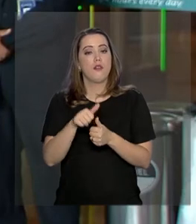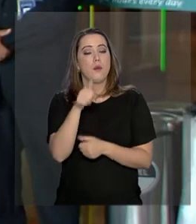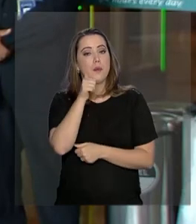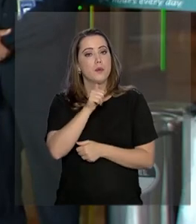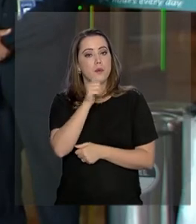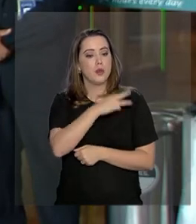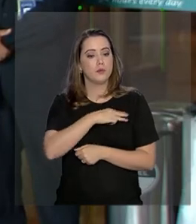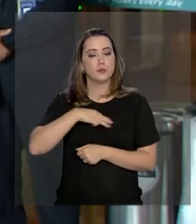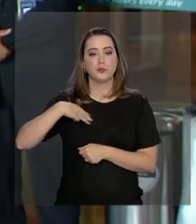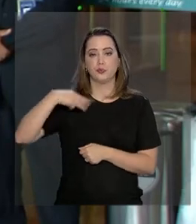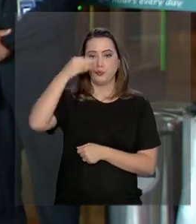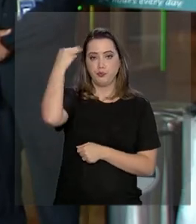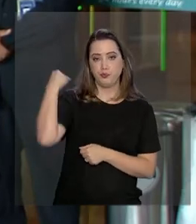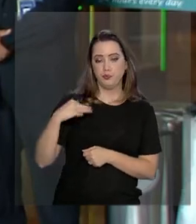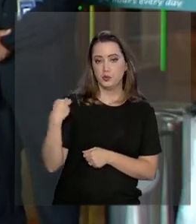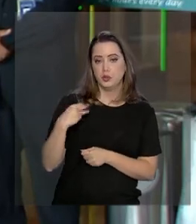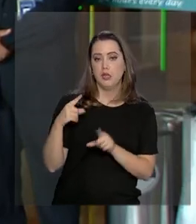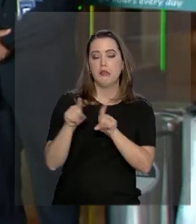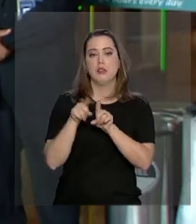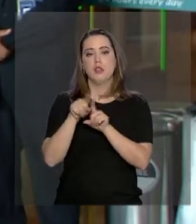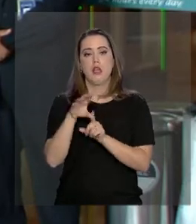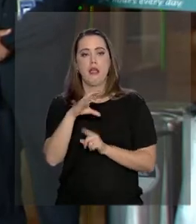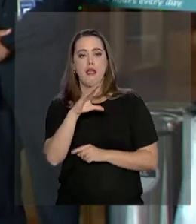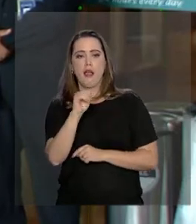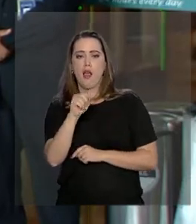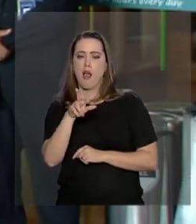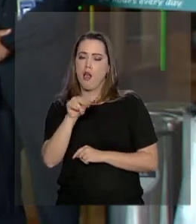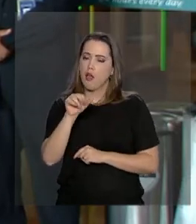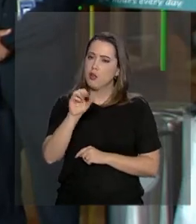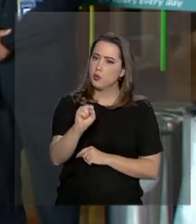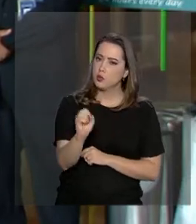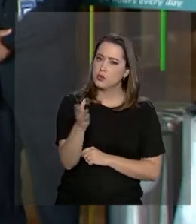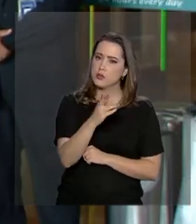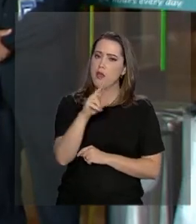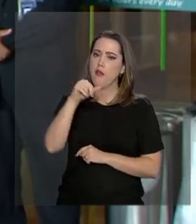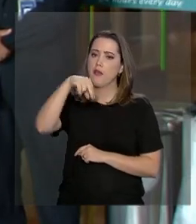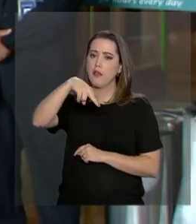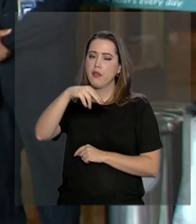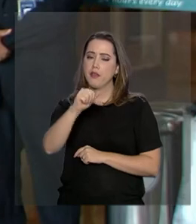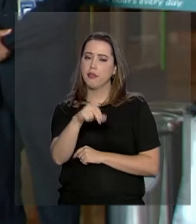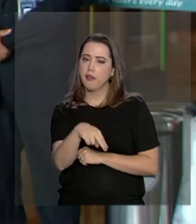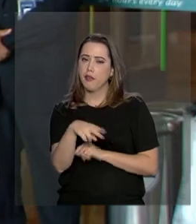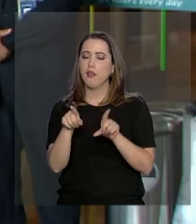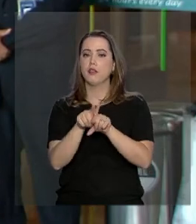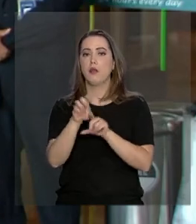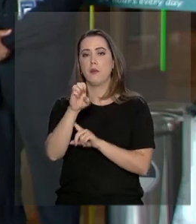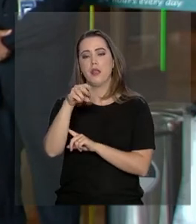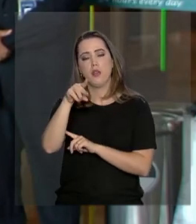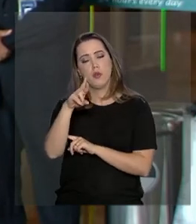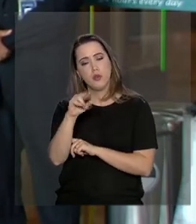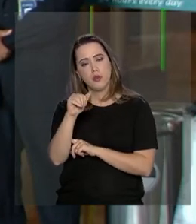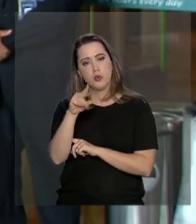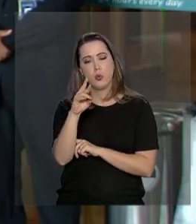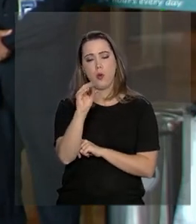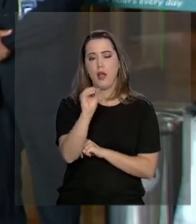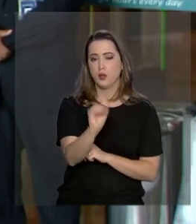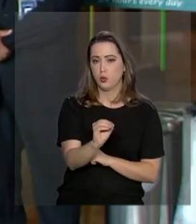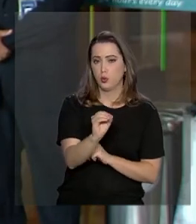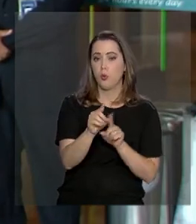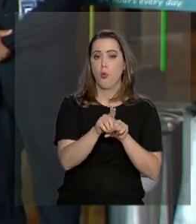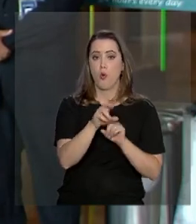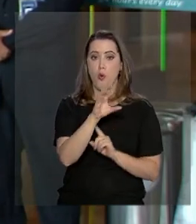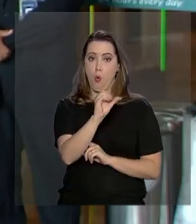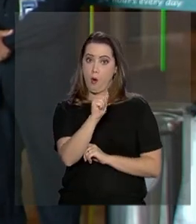Bolsonaro, além dos filhos Carlos, Renan e Eduardo, sendo que Carlos esteve presente no centro